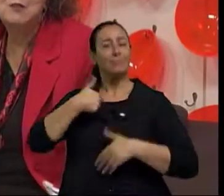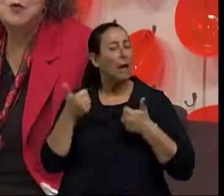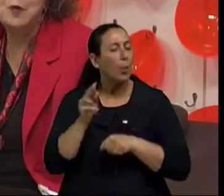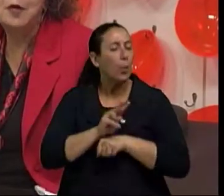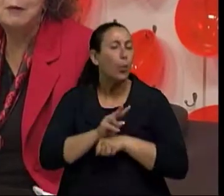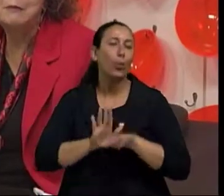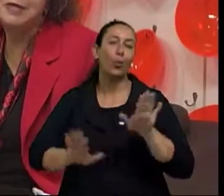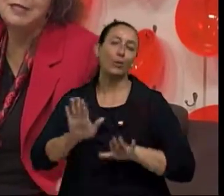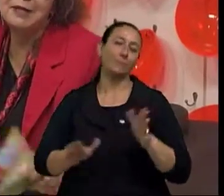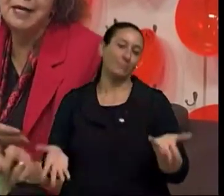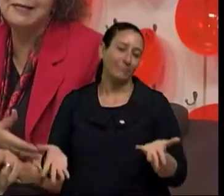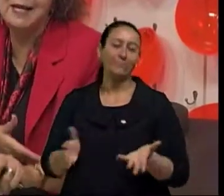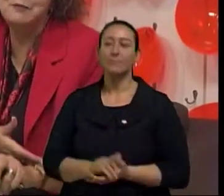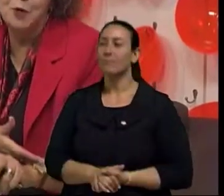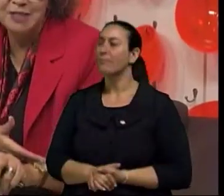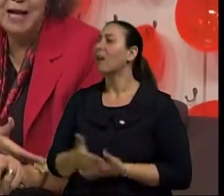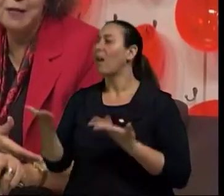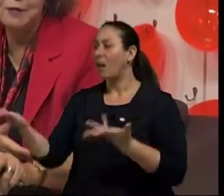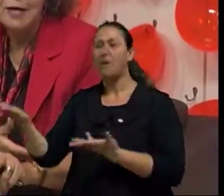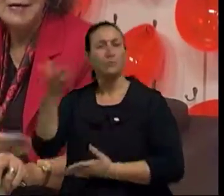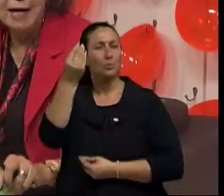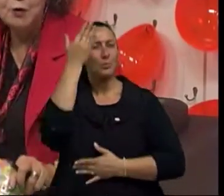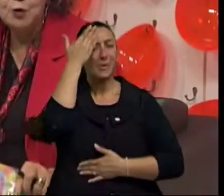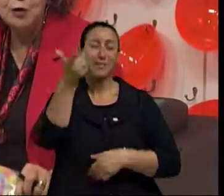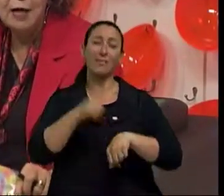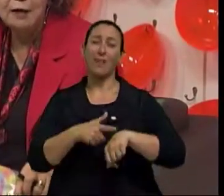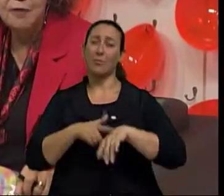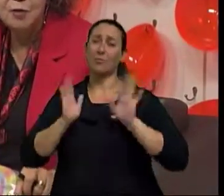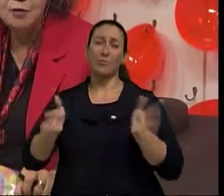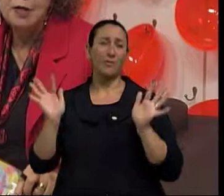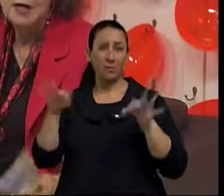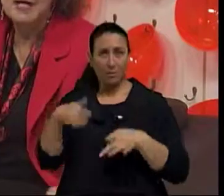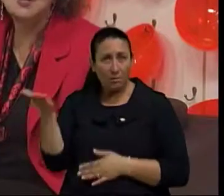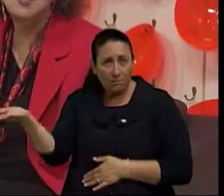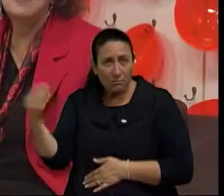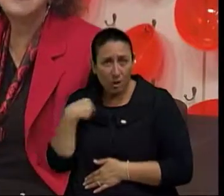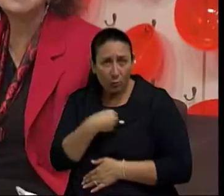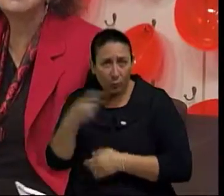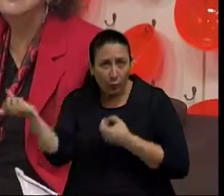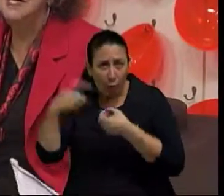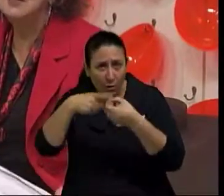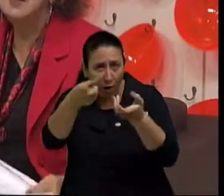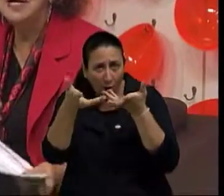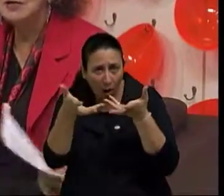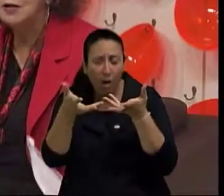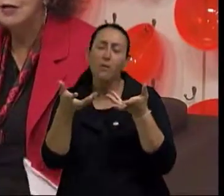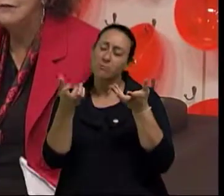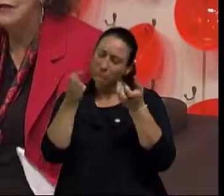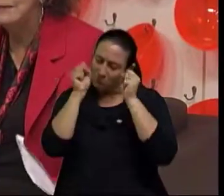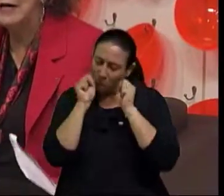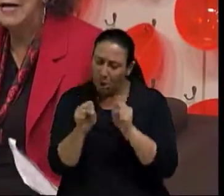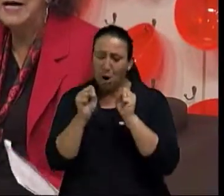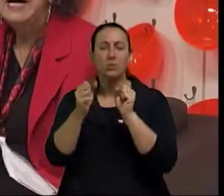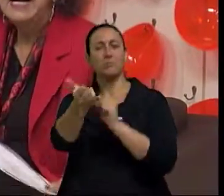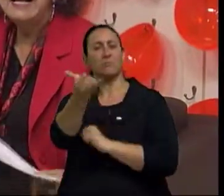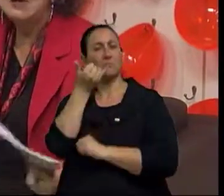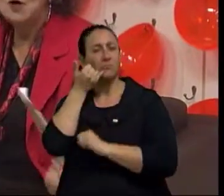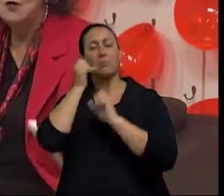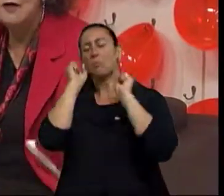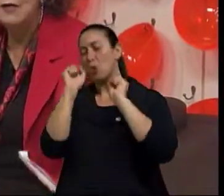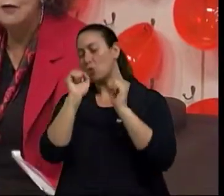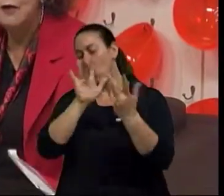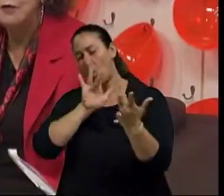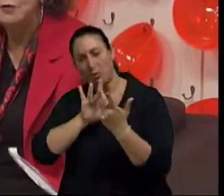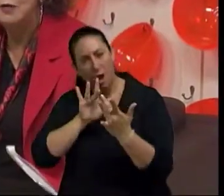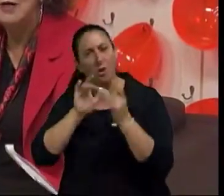nós terminamos o programa, porque isso aqui é tempo. Gostaram? Quer que o Dr. Terra volte? É só passar o e-mail, é só telefonar para cá, é